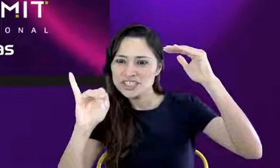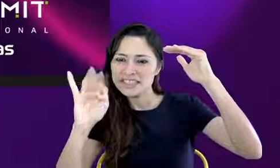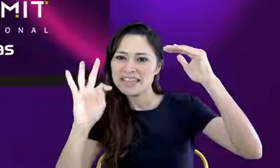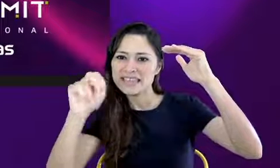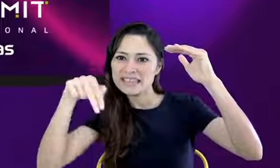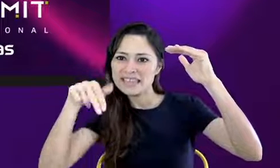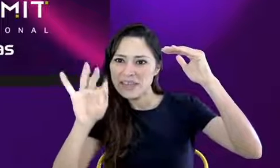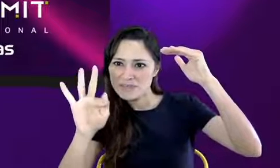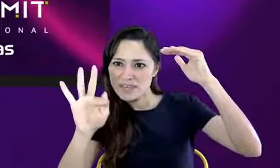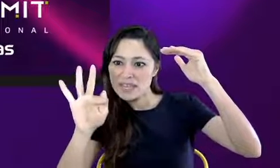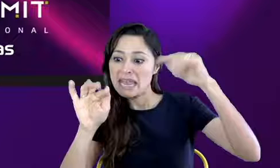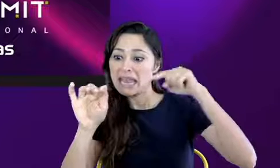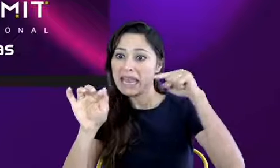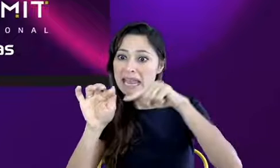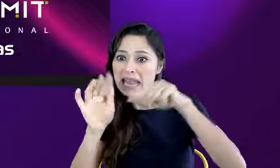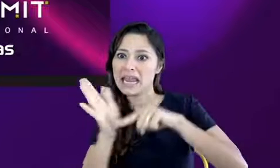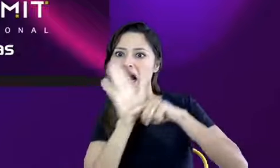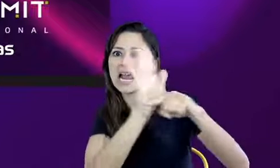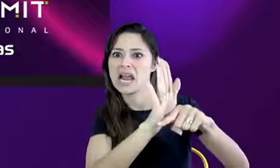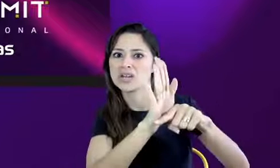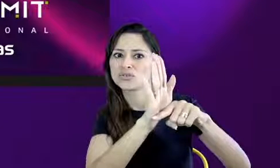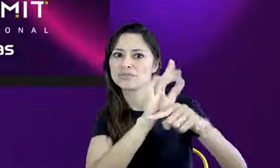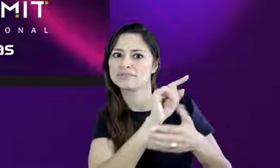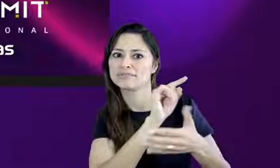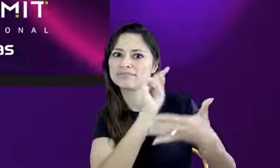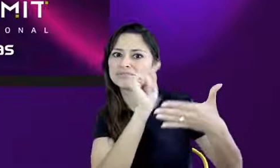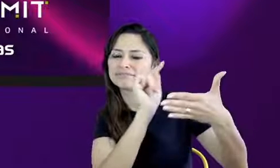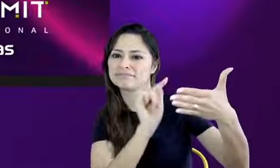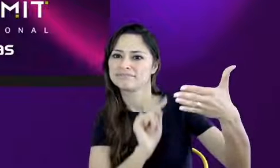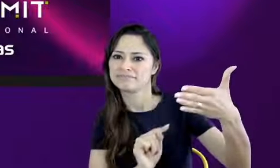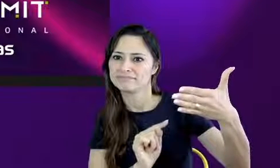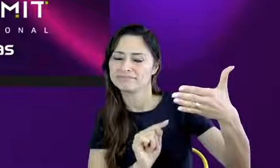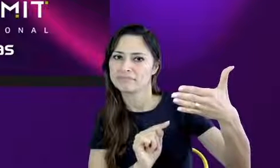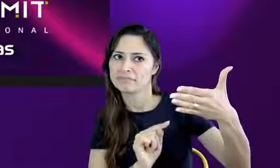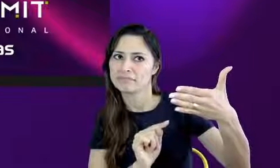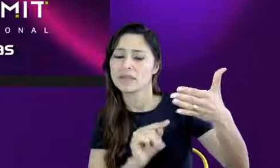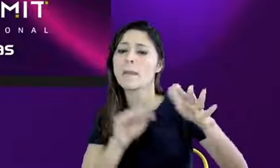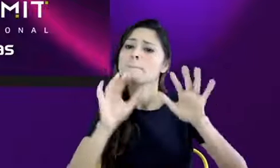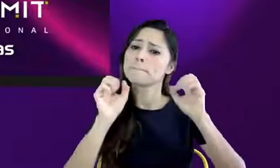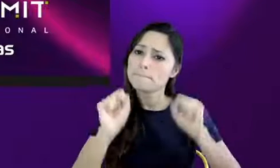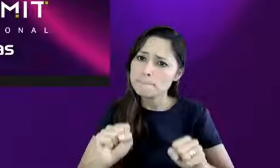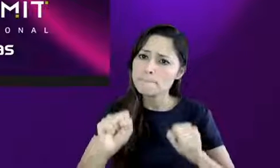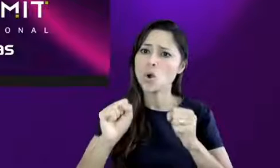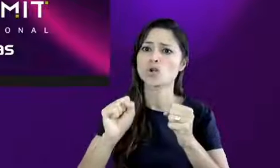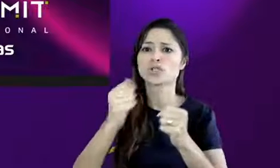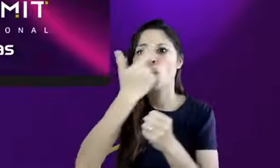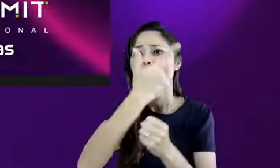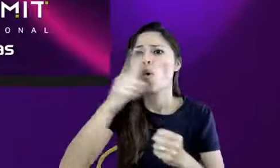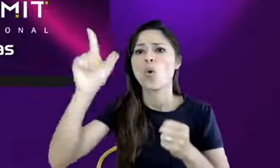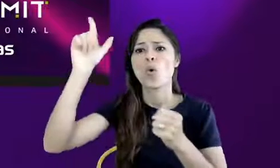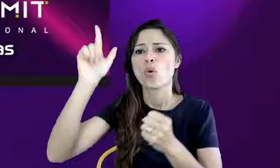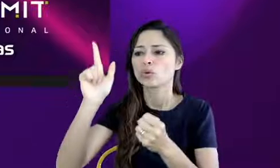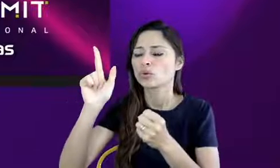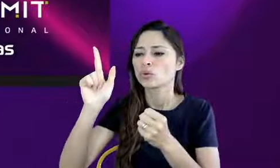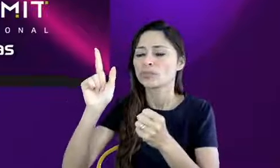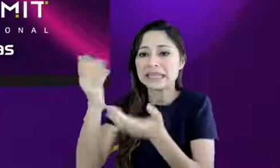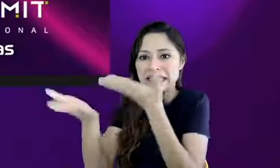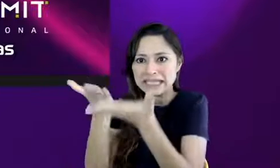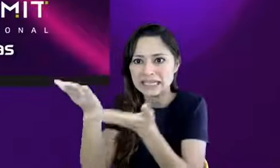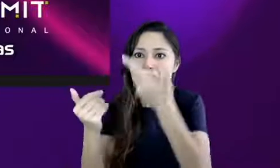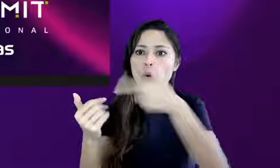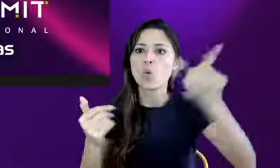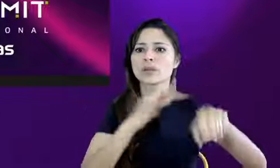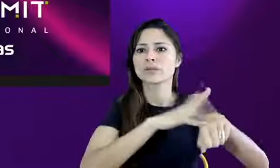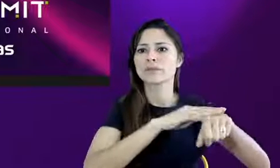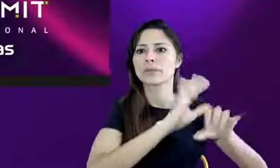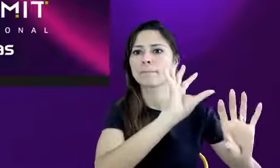da manifestação extraintestinal que foge ao tratamento da doença luminal, que não tem uma correlação com o tratamento da doença luminal, sem